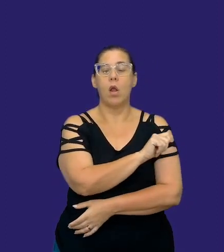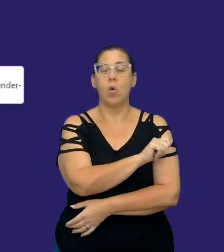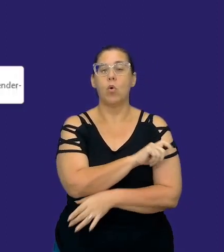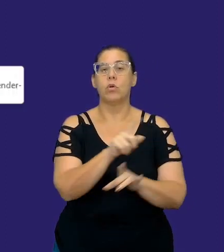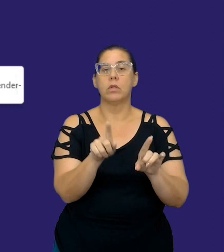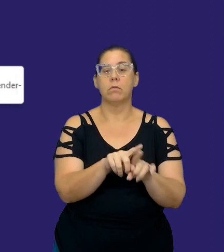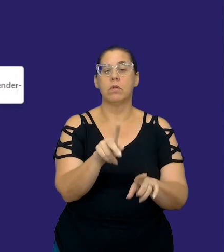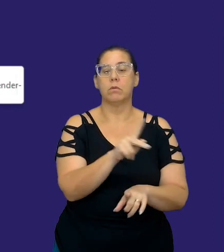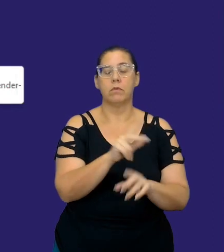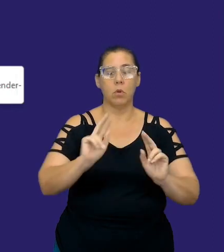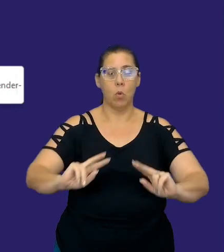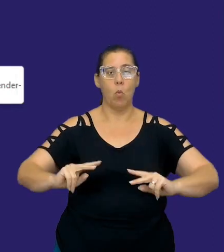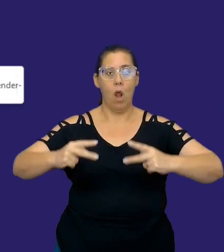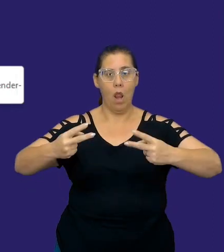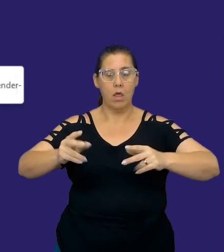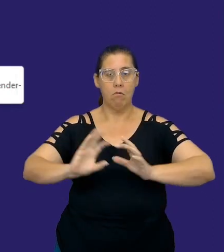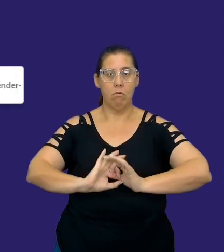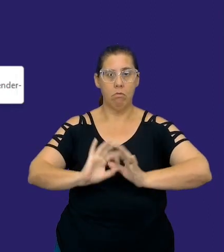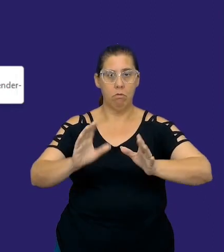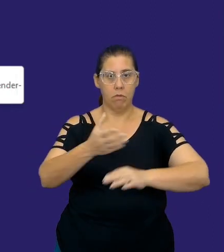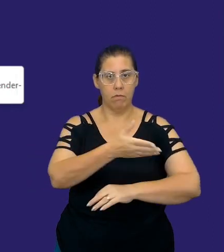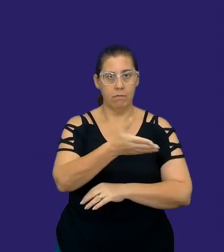está aqui disponível.